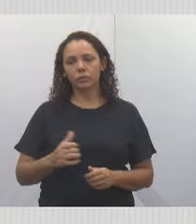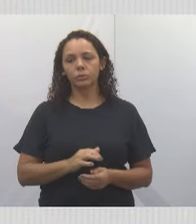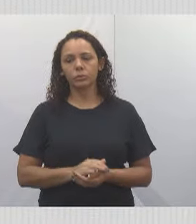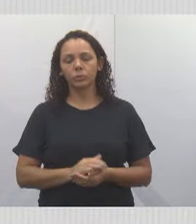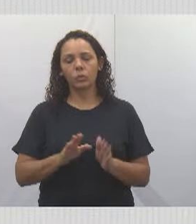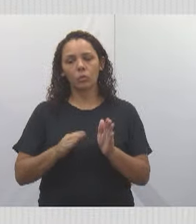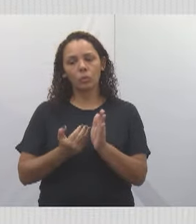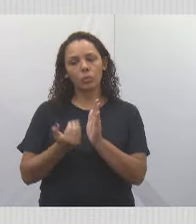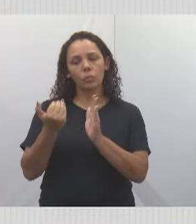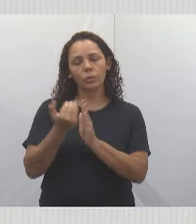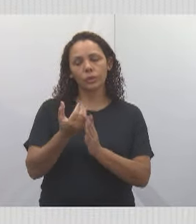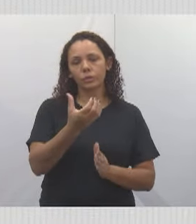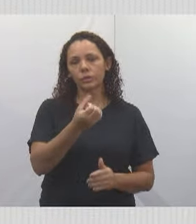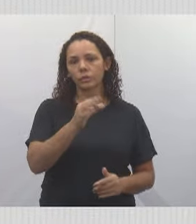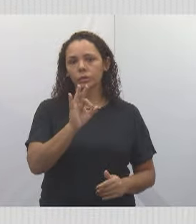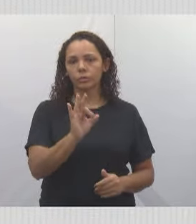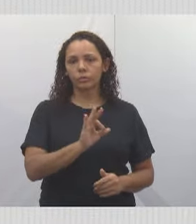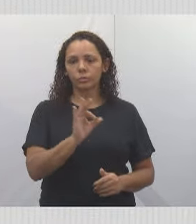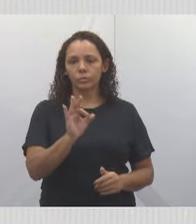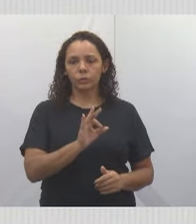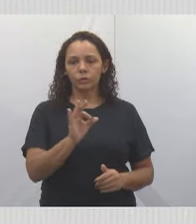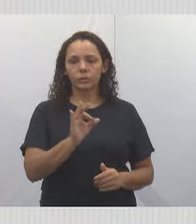9.166, um aumento de 6%.